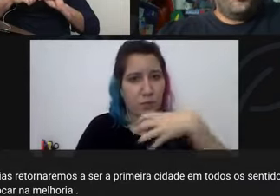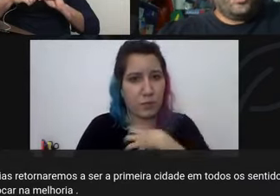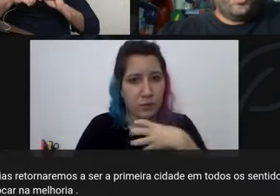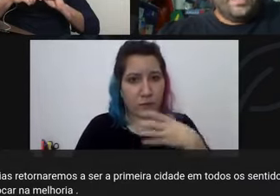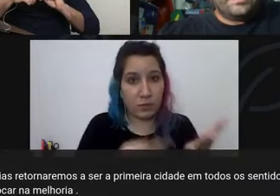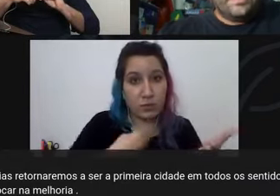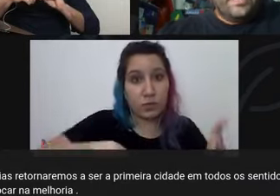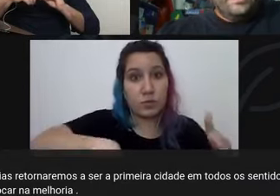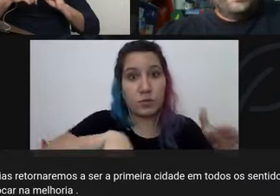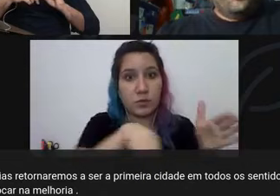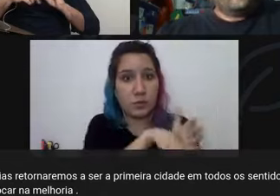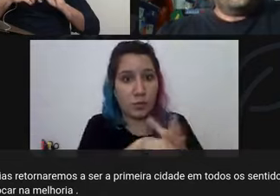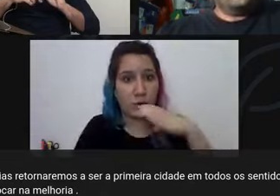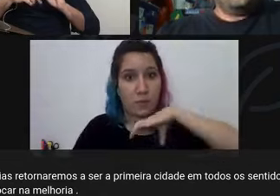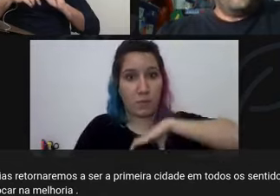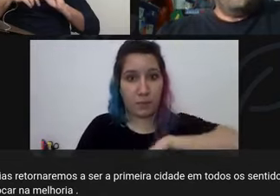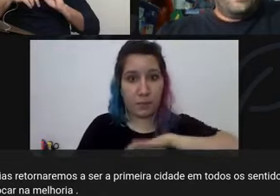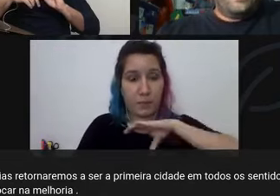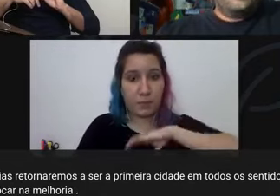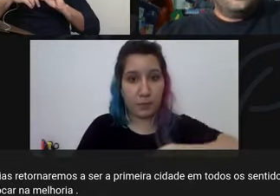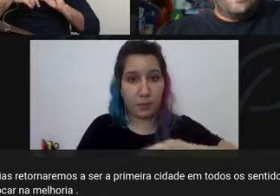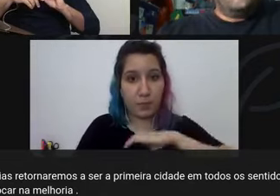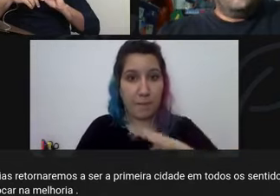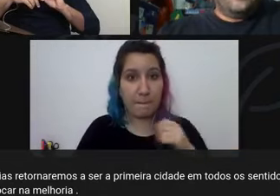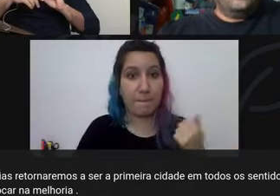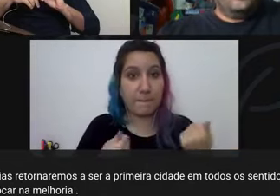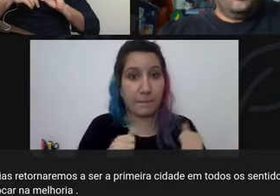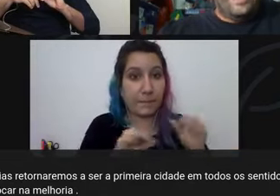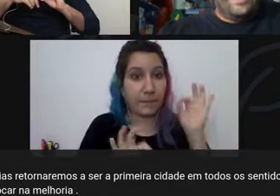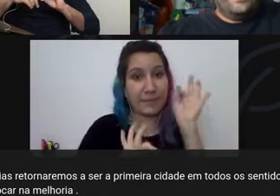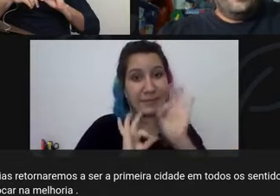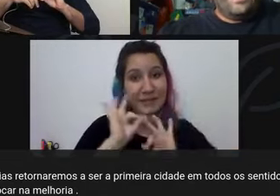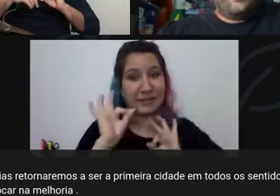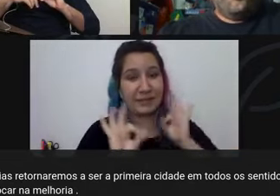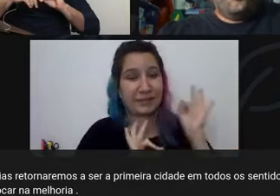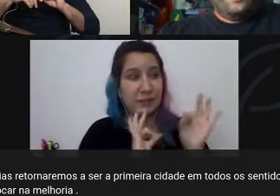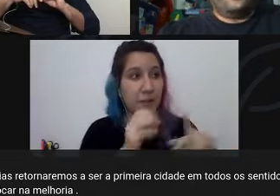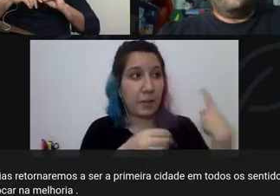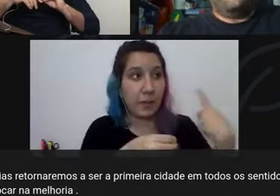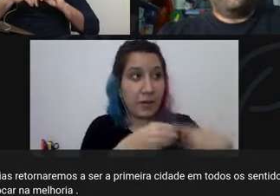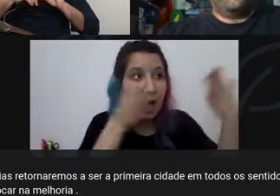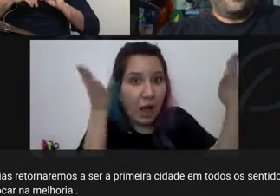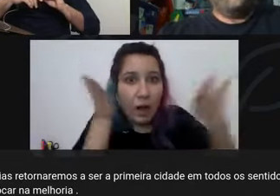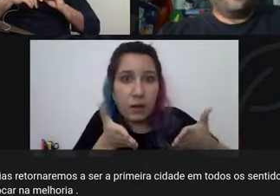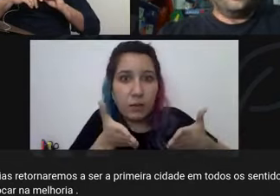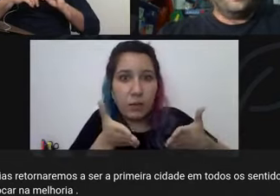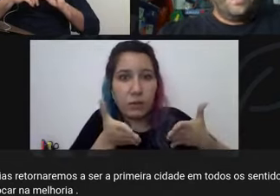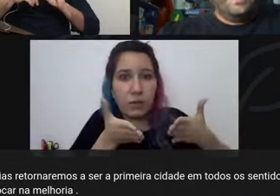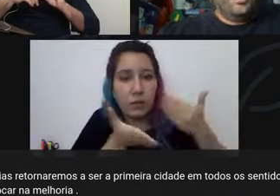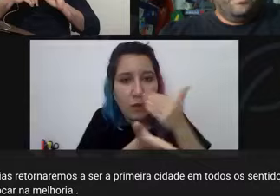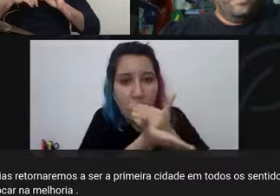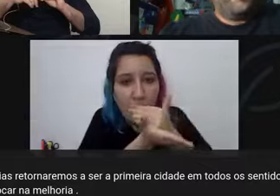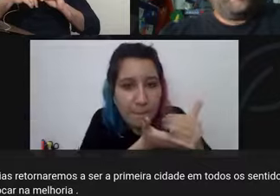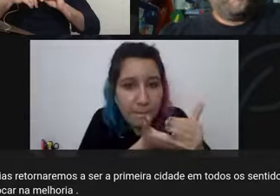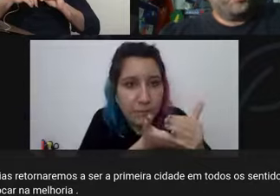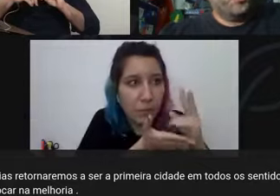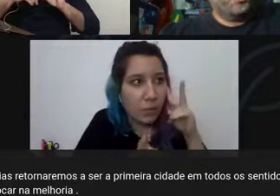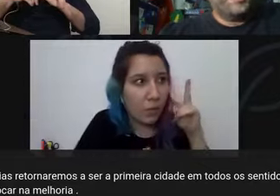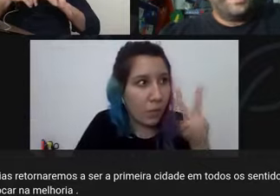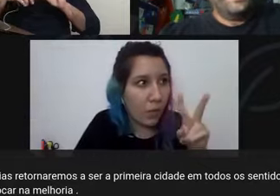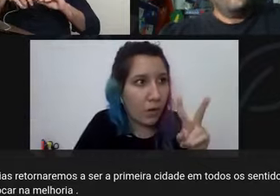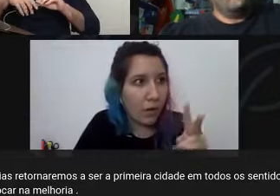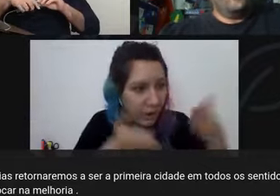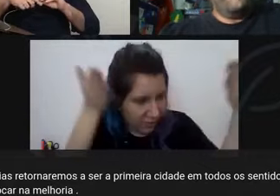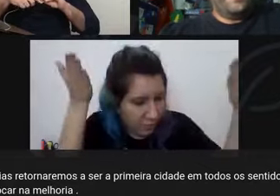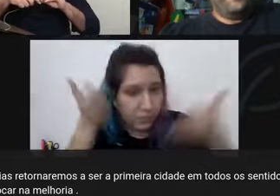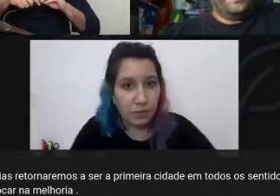chegaram os portugueses. Então, nós precisamos preparar a cidade, desde já, né, com um olhar para o presente, não para o futuro,